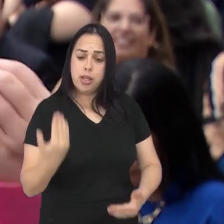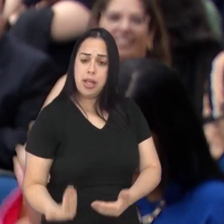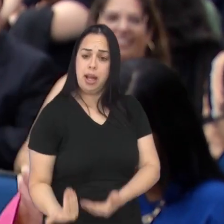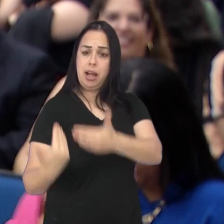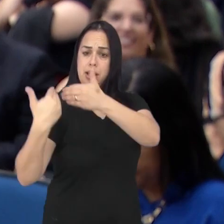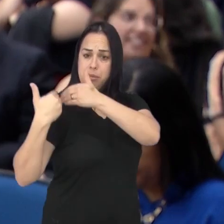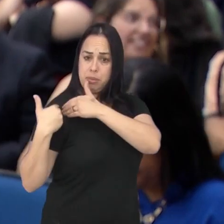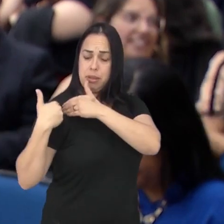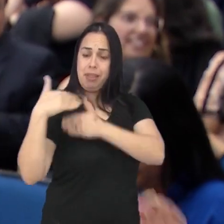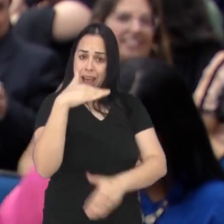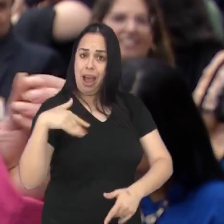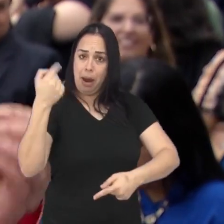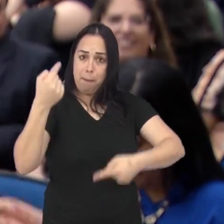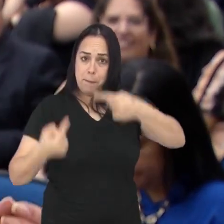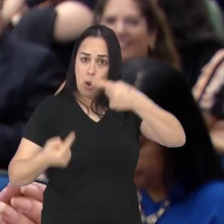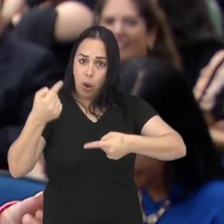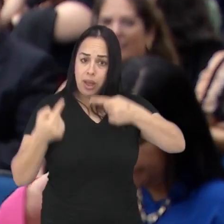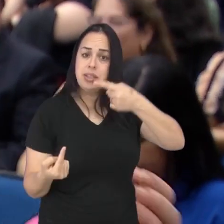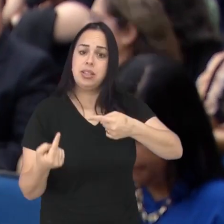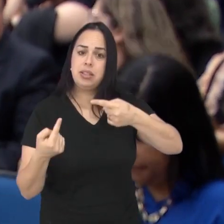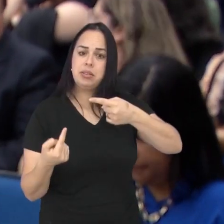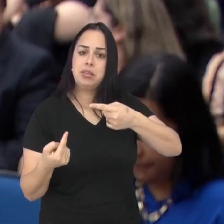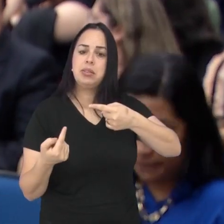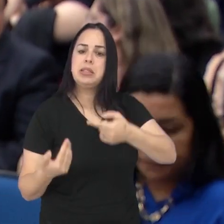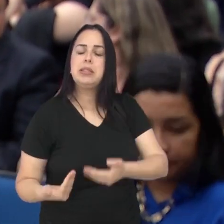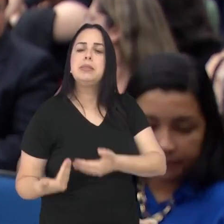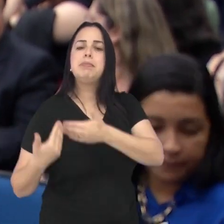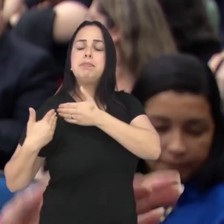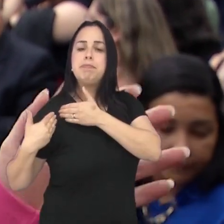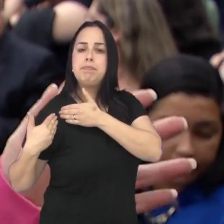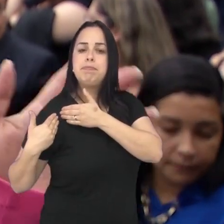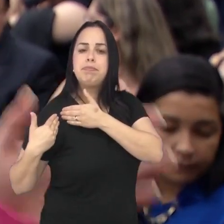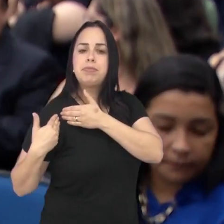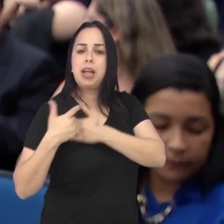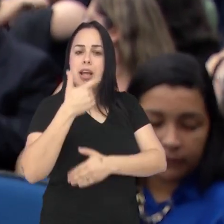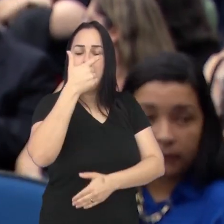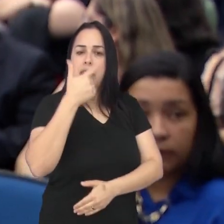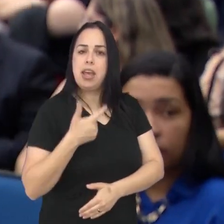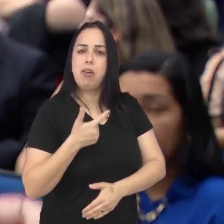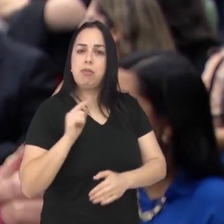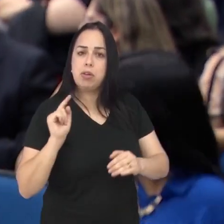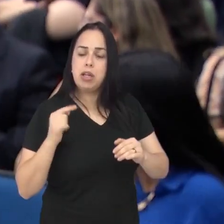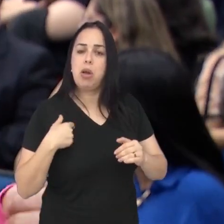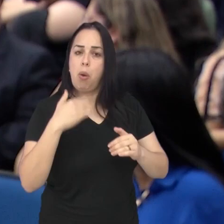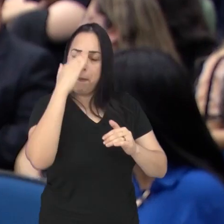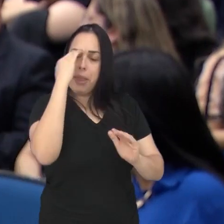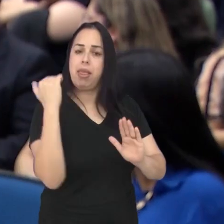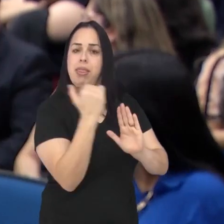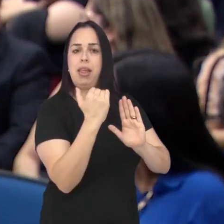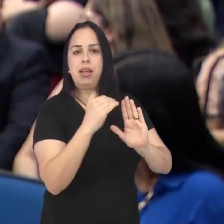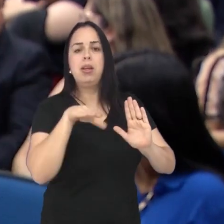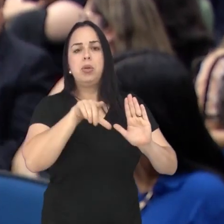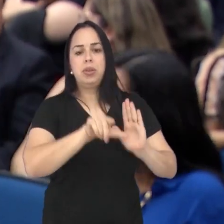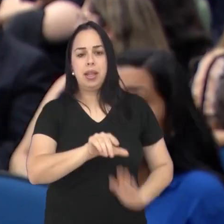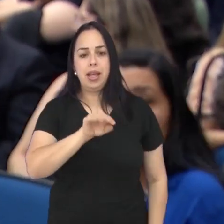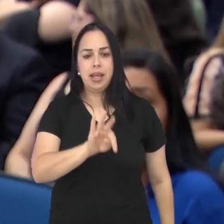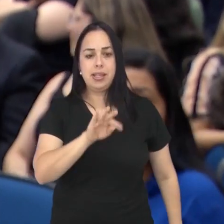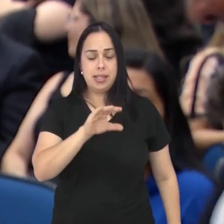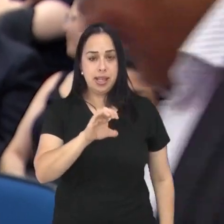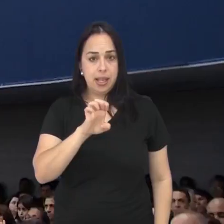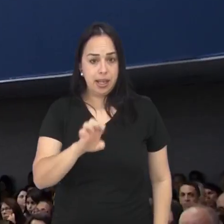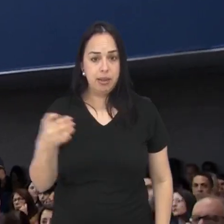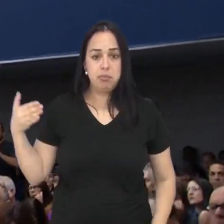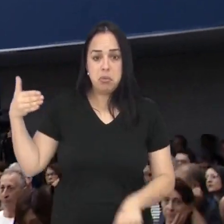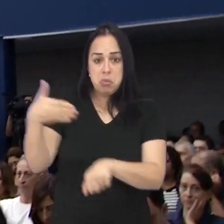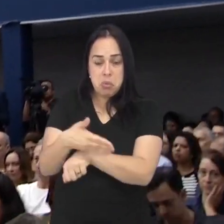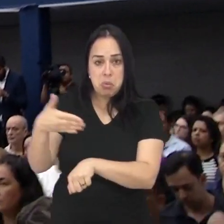nossa responsabilidade como agente político perante todas a responsabilidade e o cumprimento das obrigações do Tribunal de